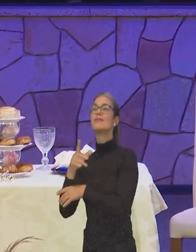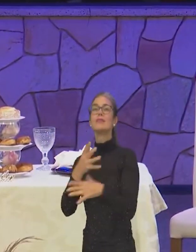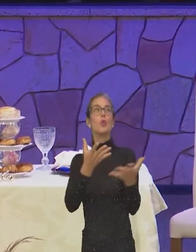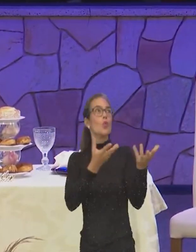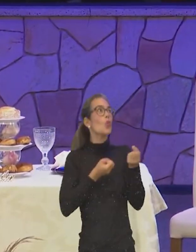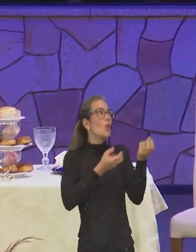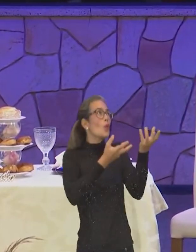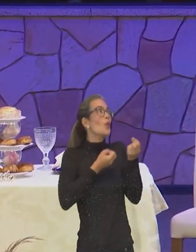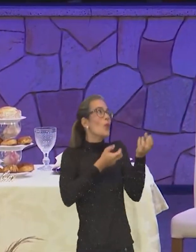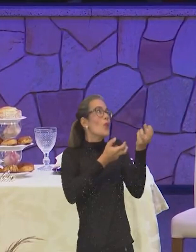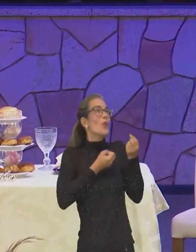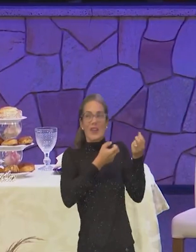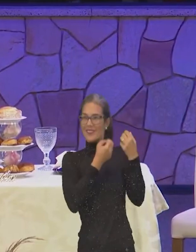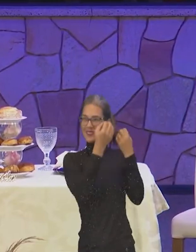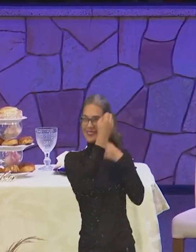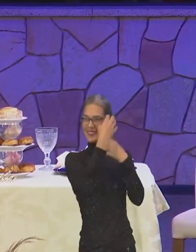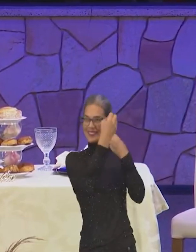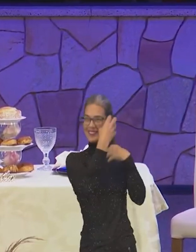mesa.